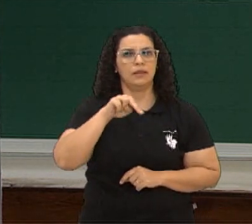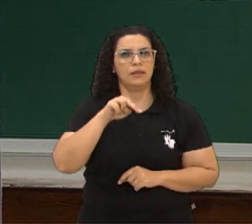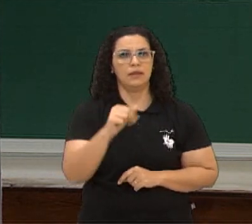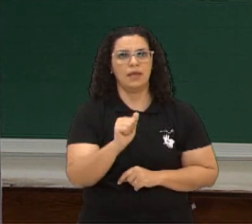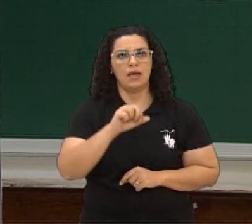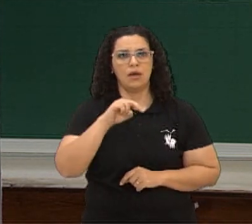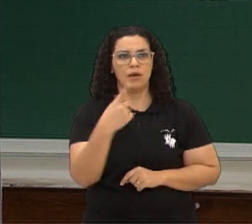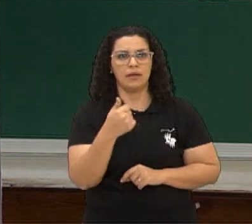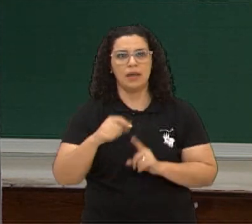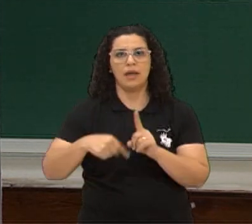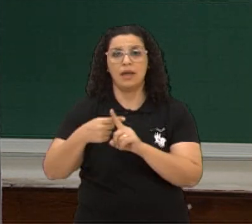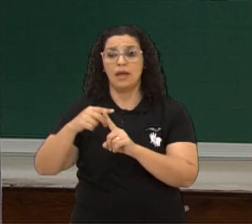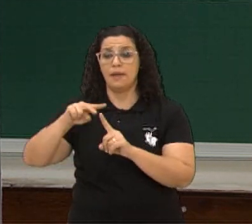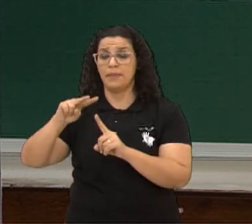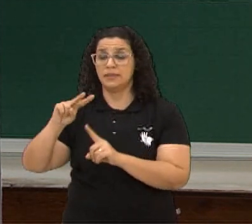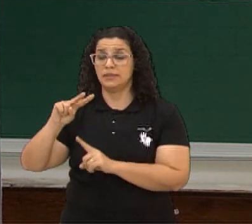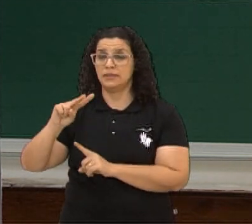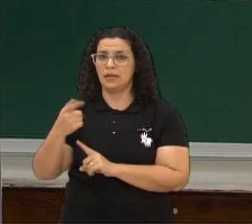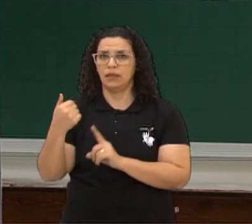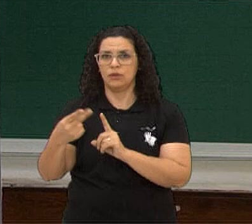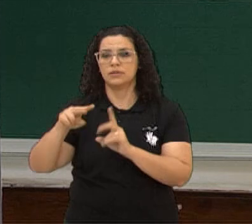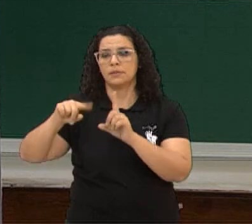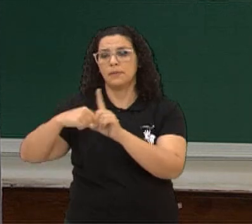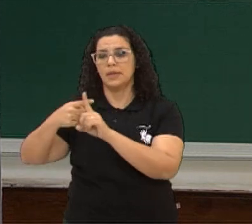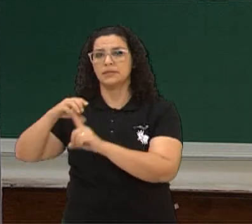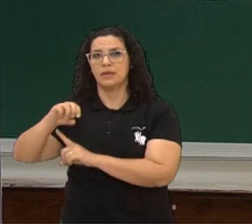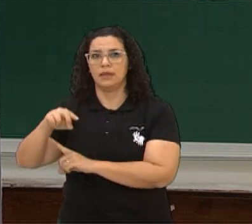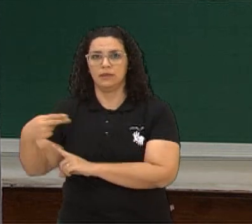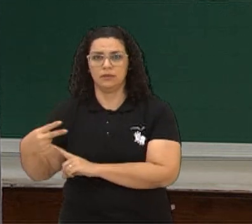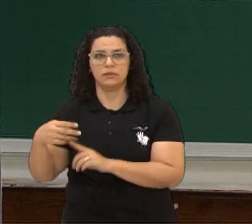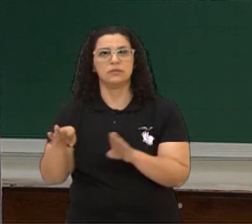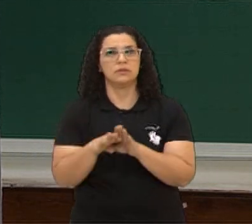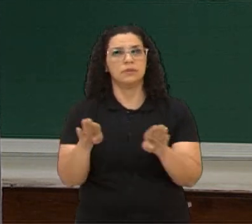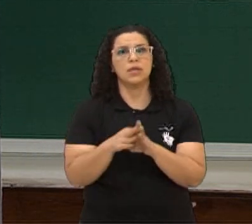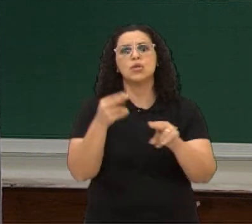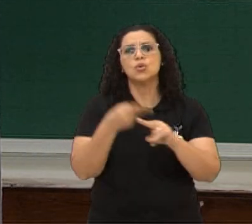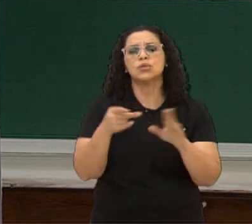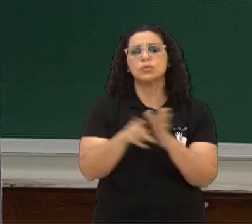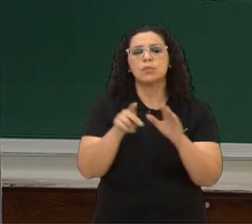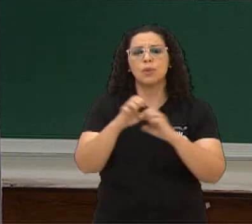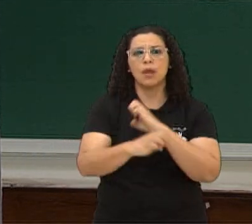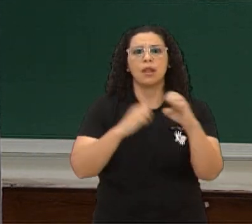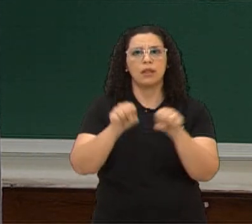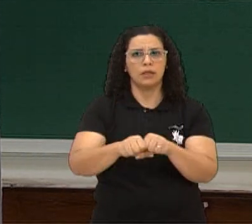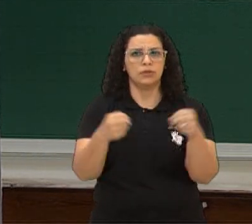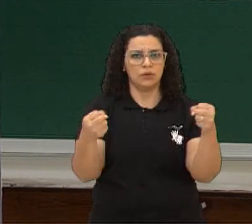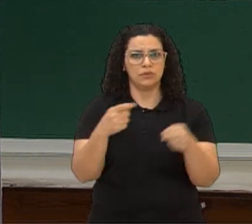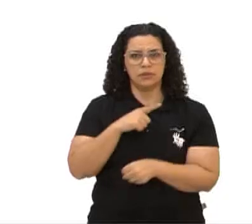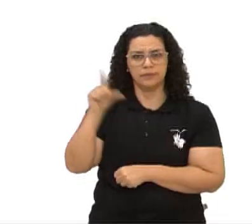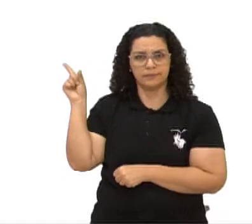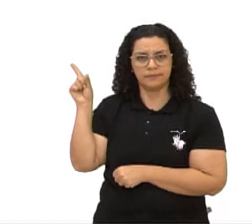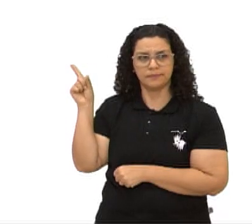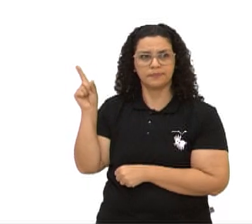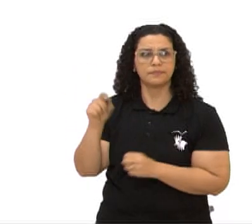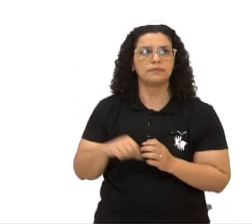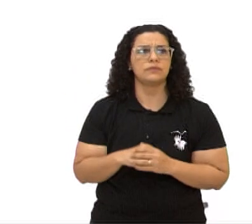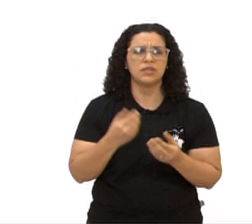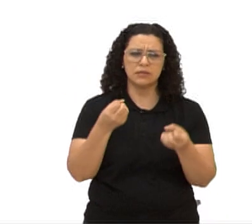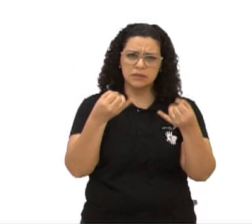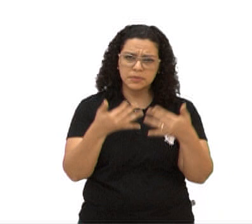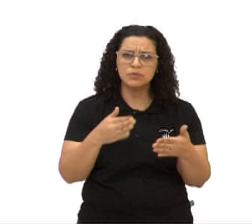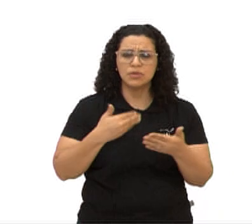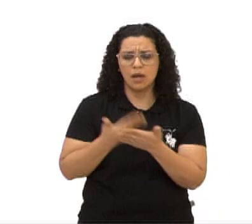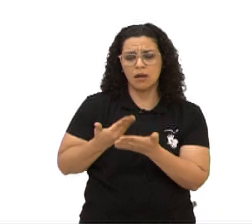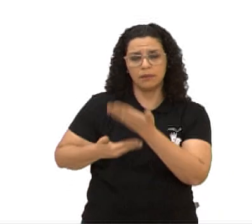gás hidrogênio e gás cloro. Quais são os usos da eletrólise? Falamos um pouquinho disso lá nas